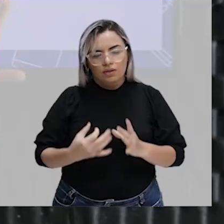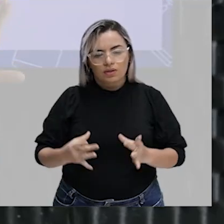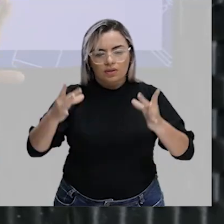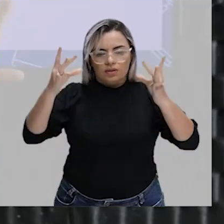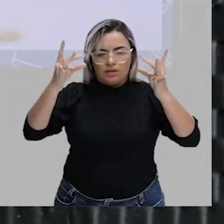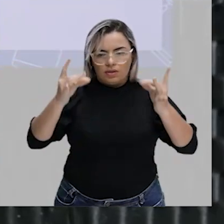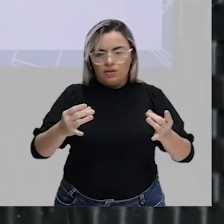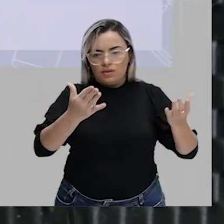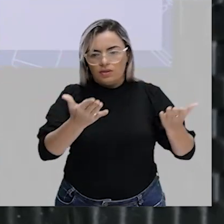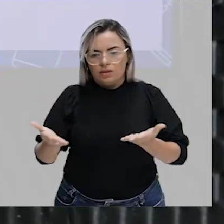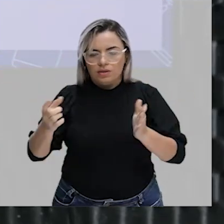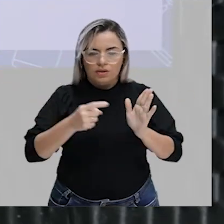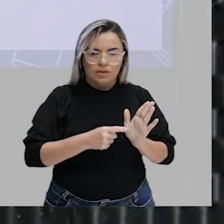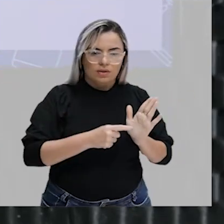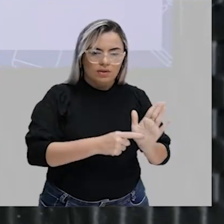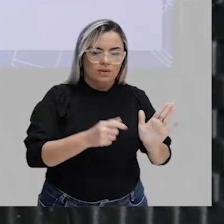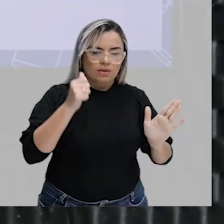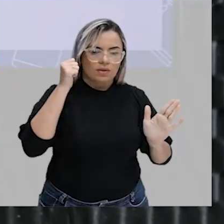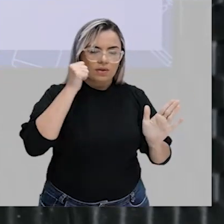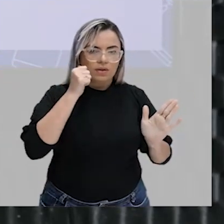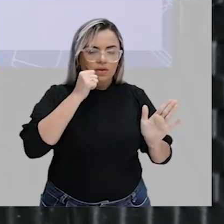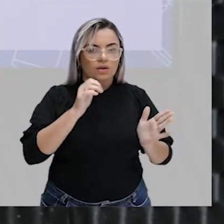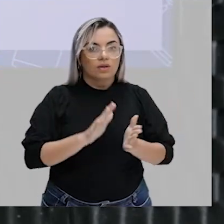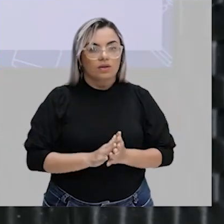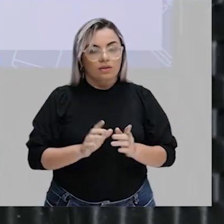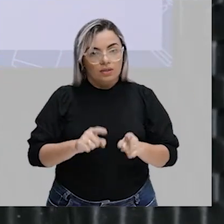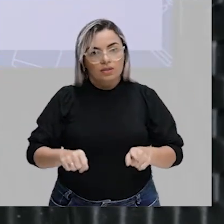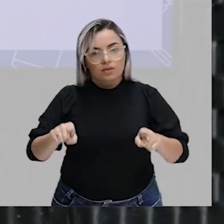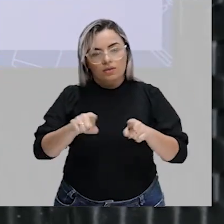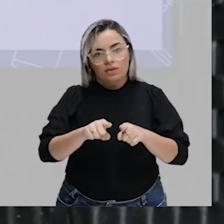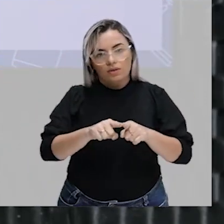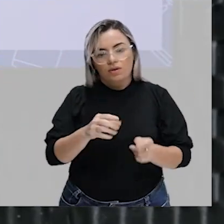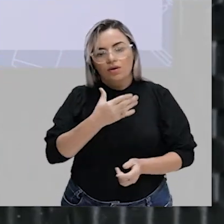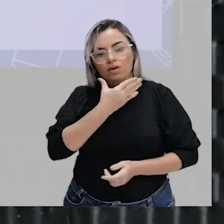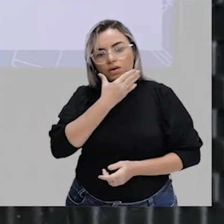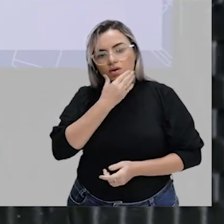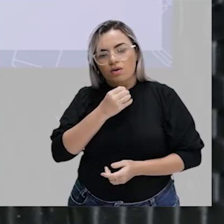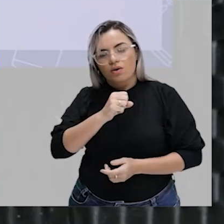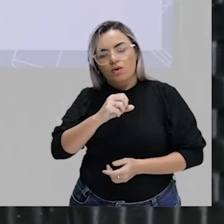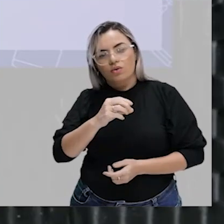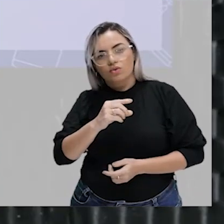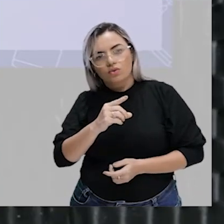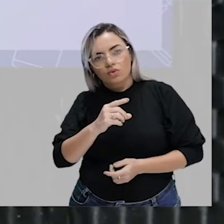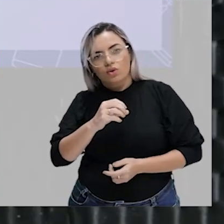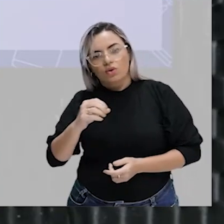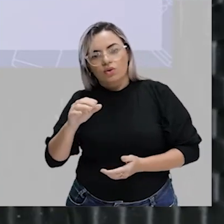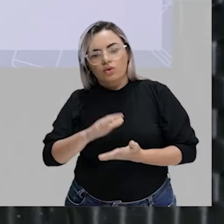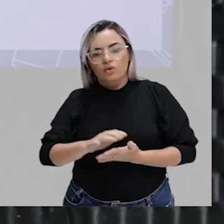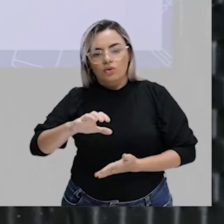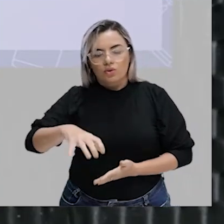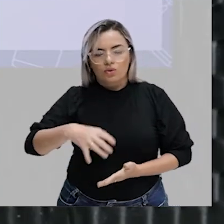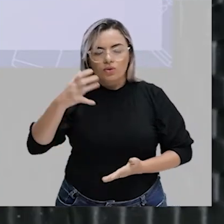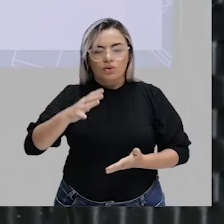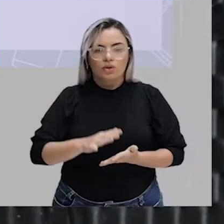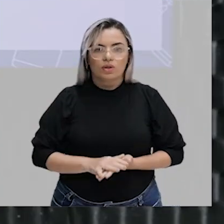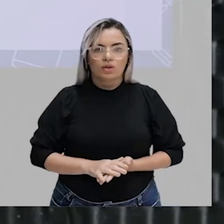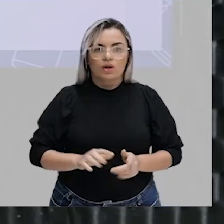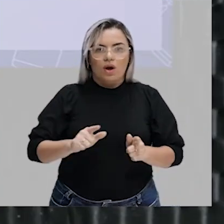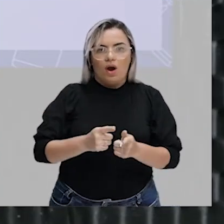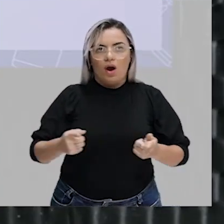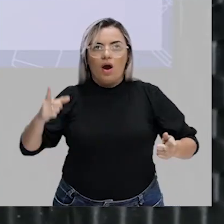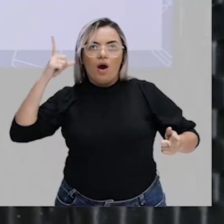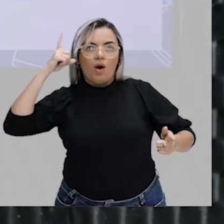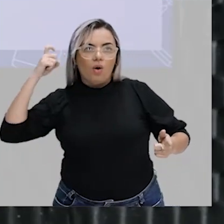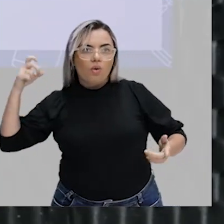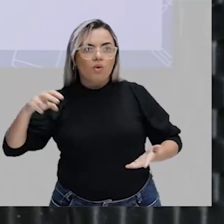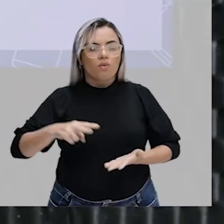sexo feminino, porque os homens também se apresentam de forma solo. Ela acontece ao som da música.